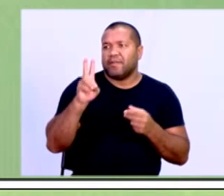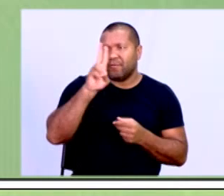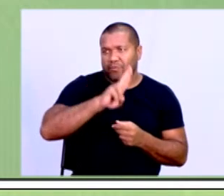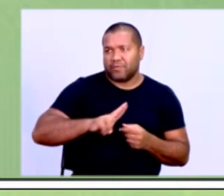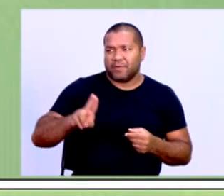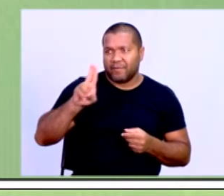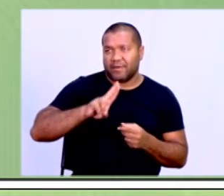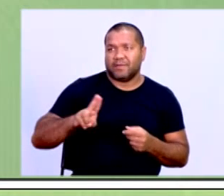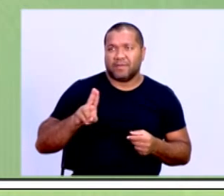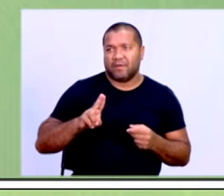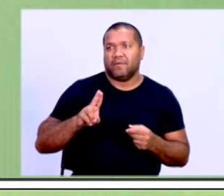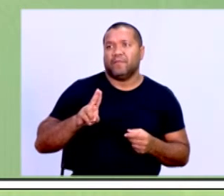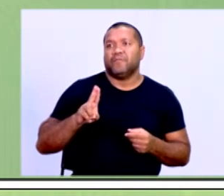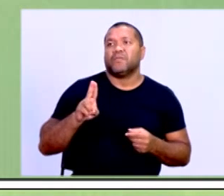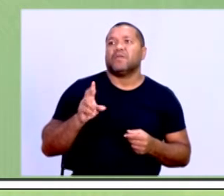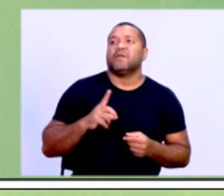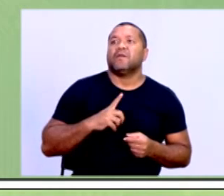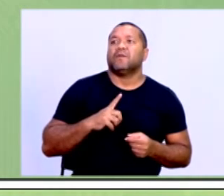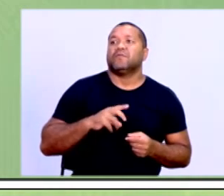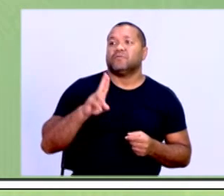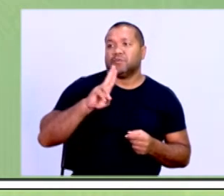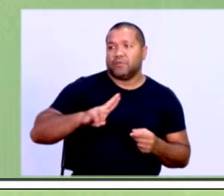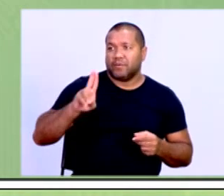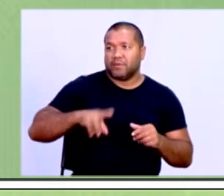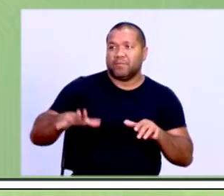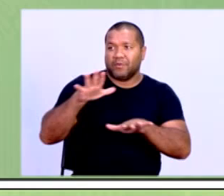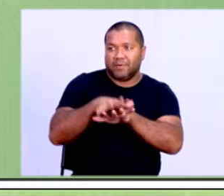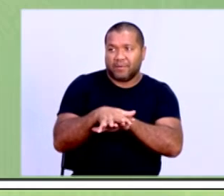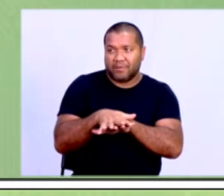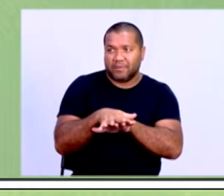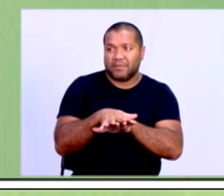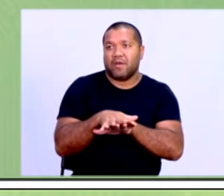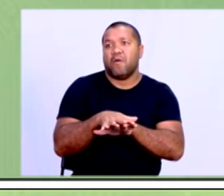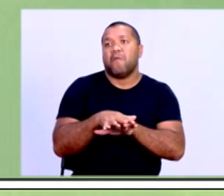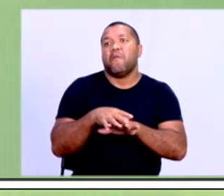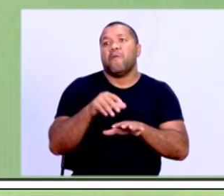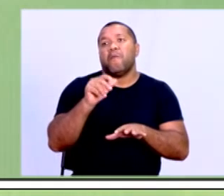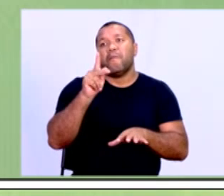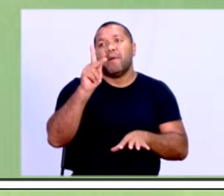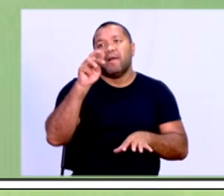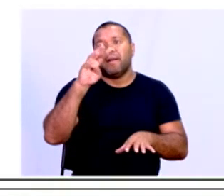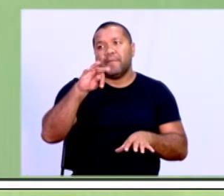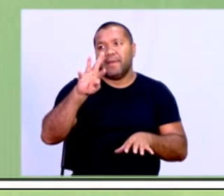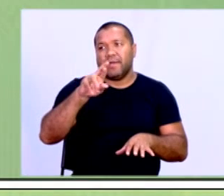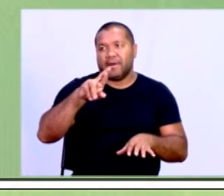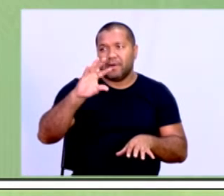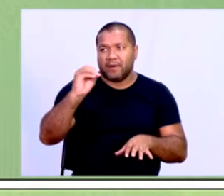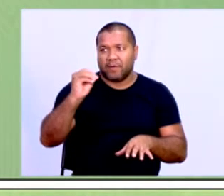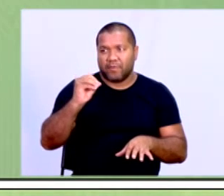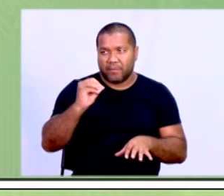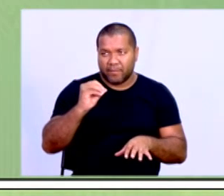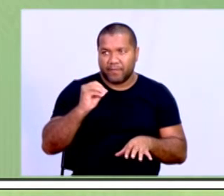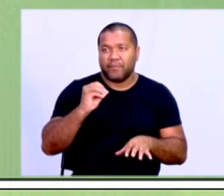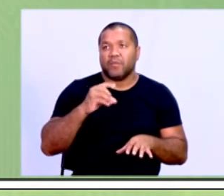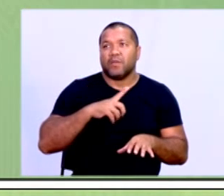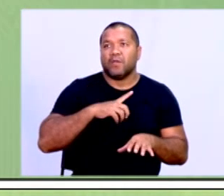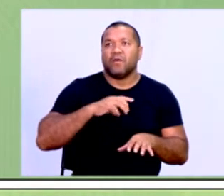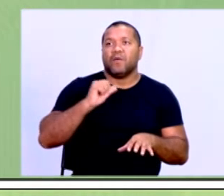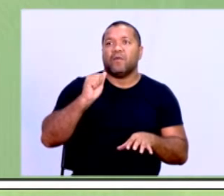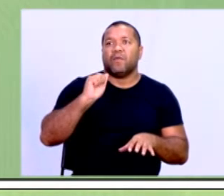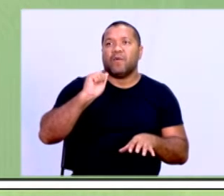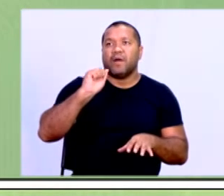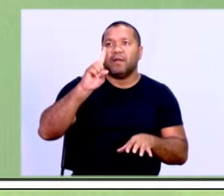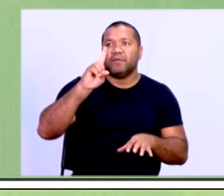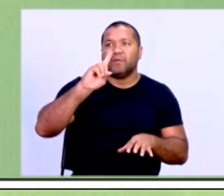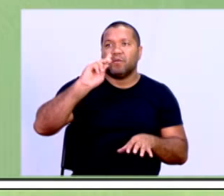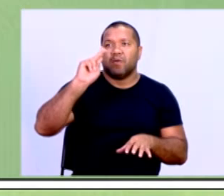universal por inclusão, o paramétrico, o ad hoc,